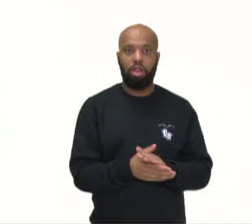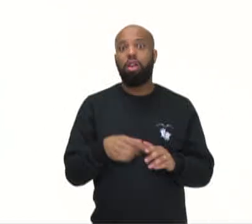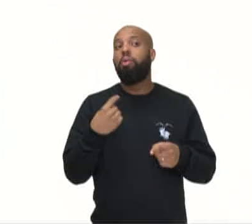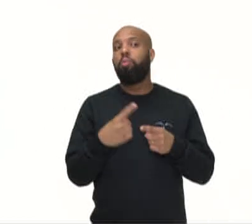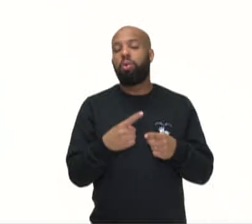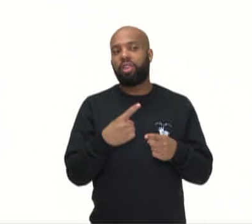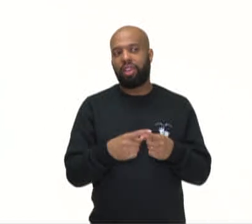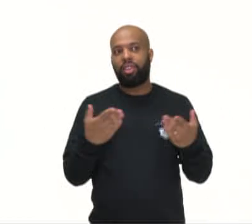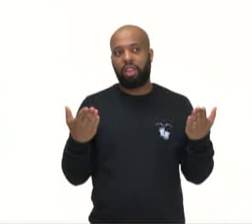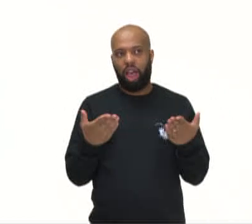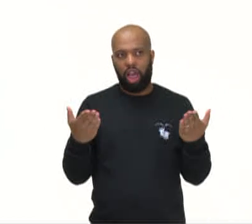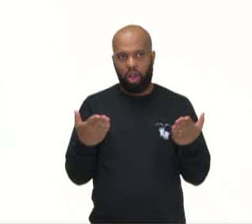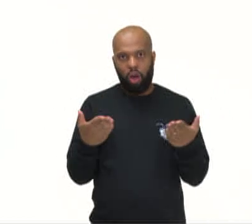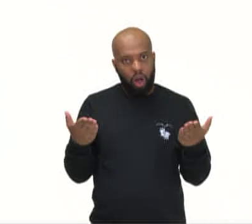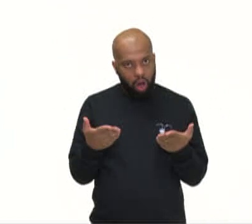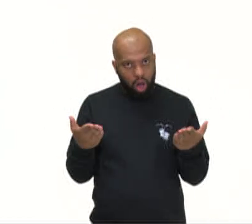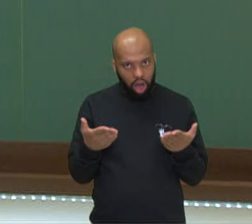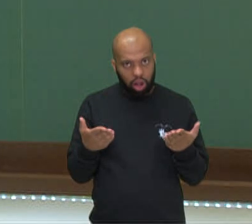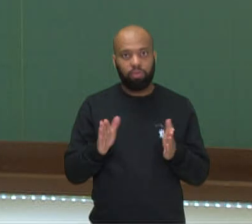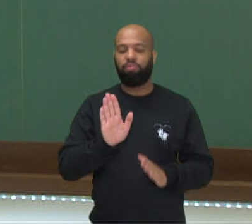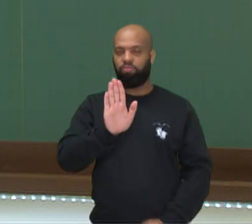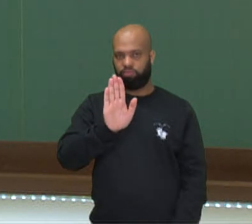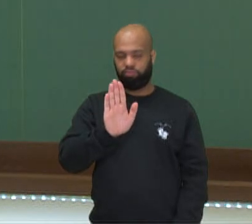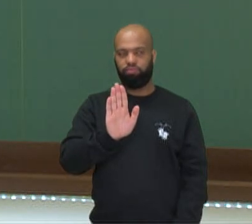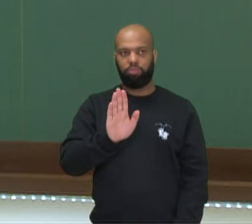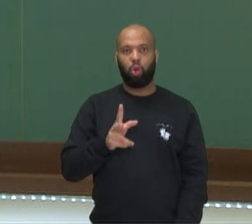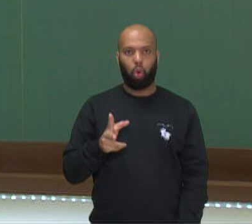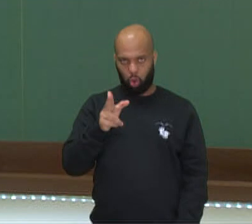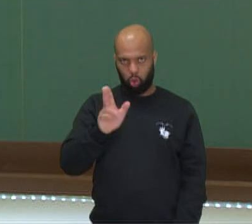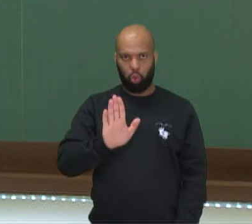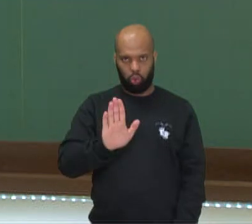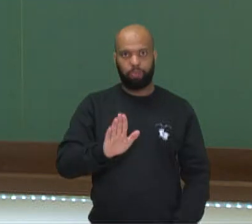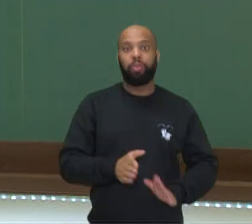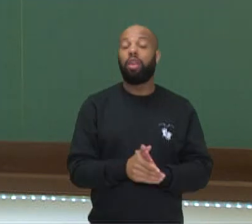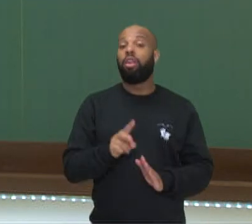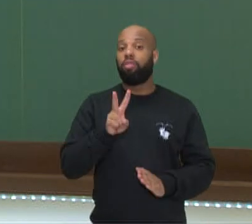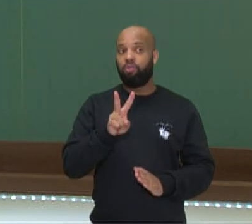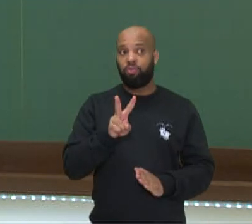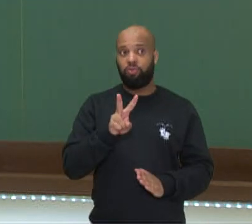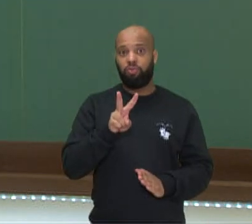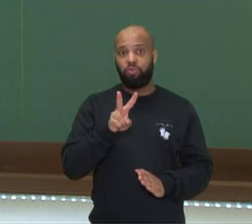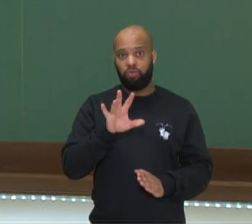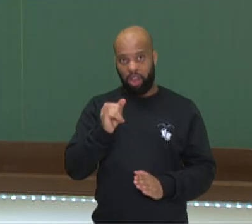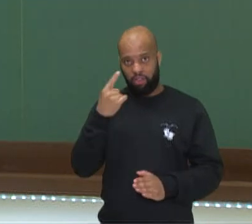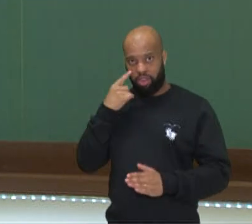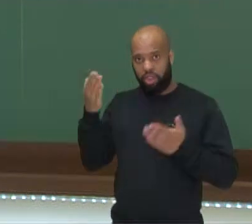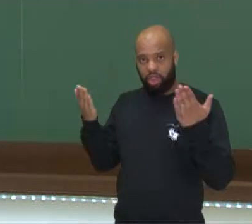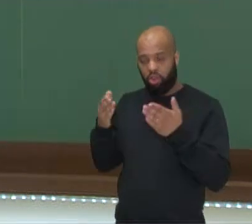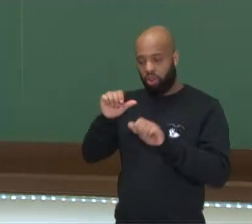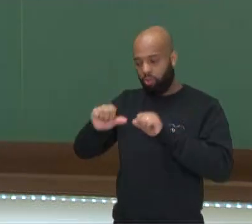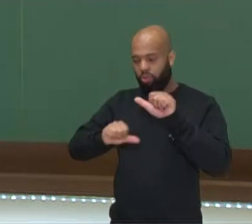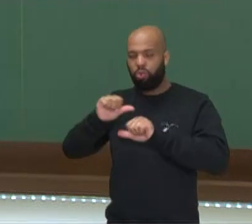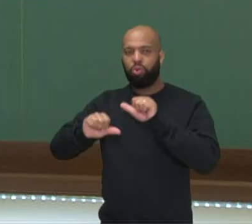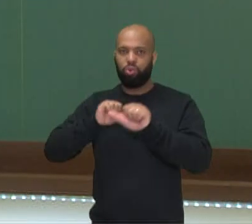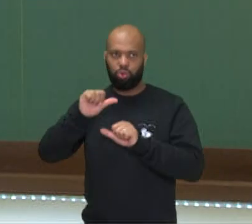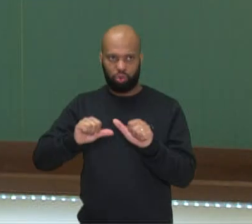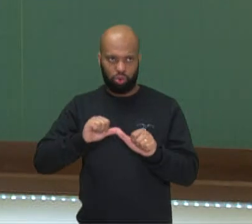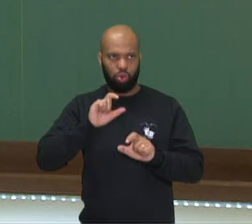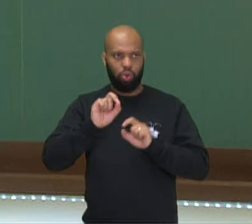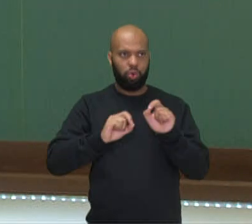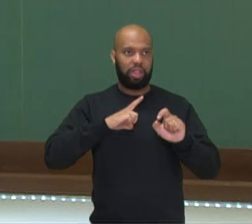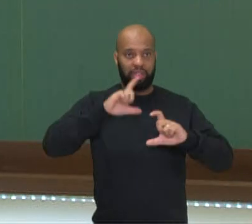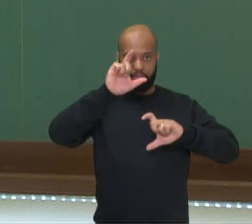a gente vai dar aqui uma pausa na leitura, então o que já deu para ver que já modificou um pouquinho aqui nesses